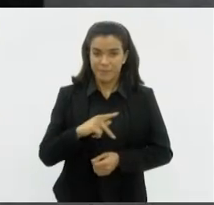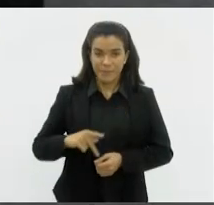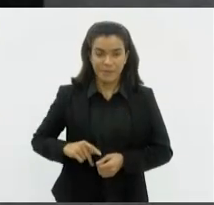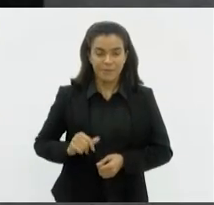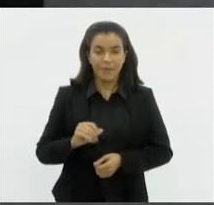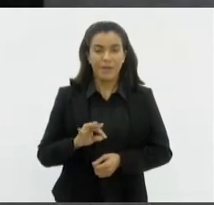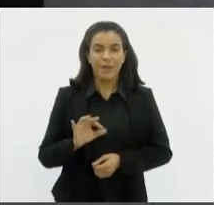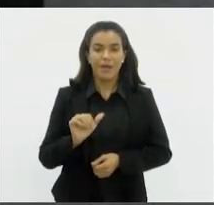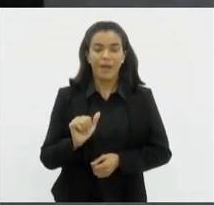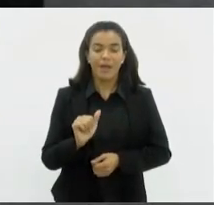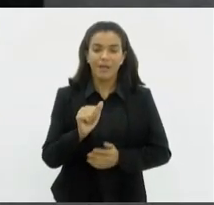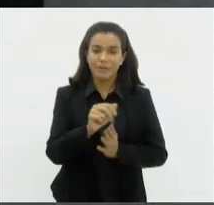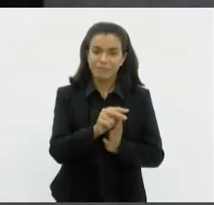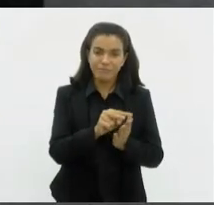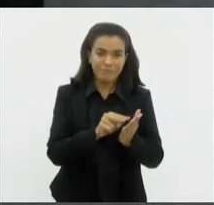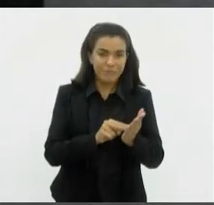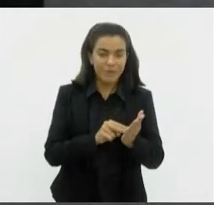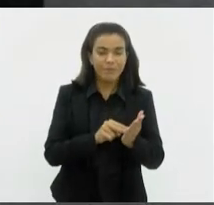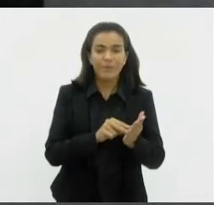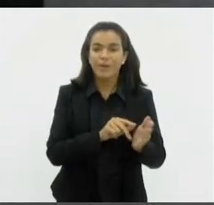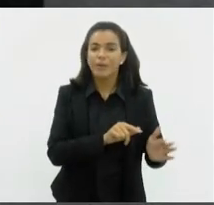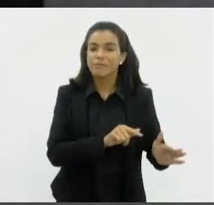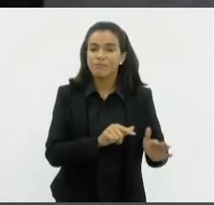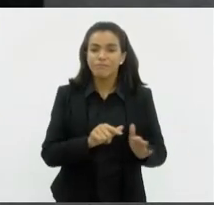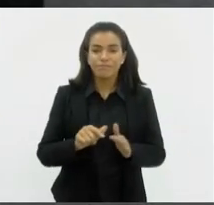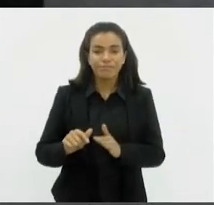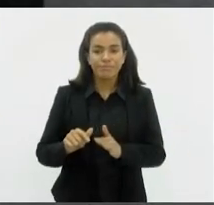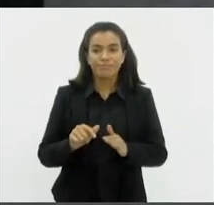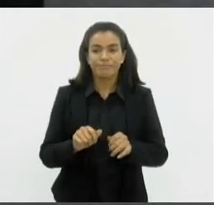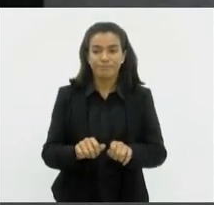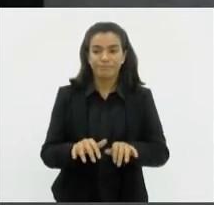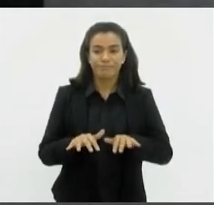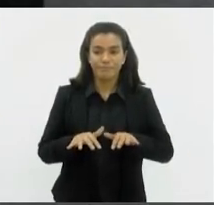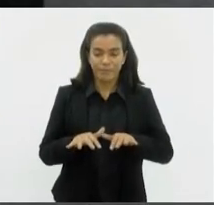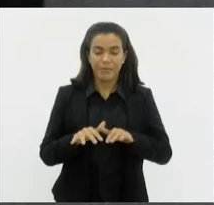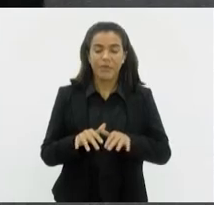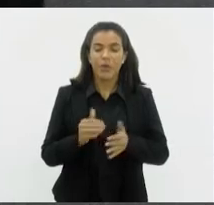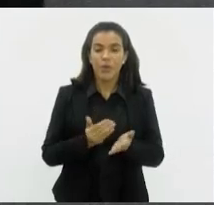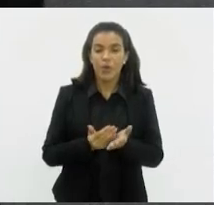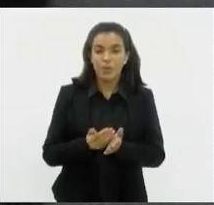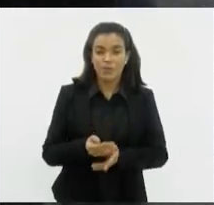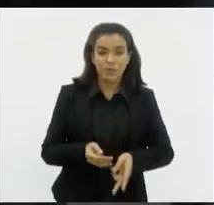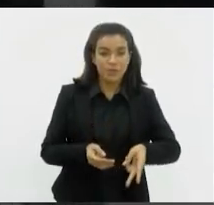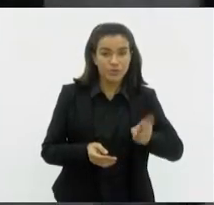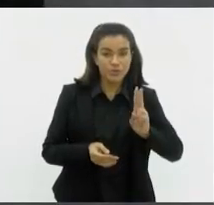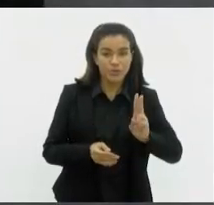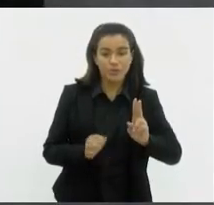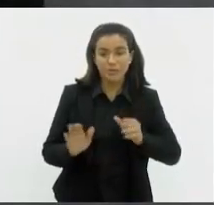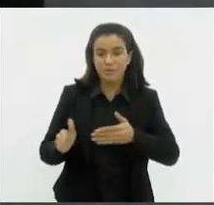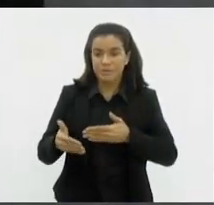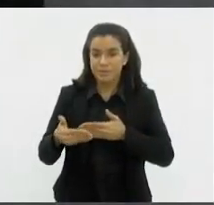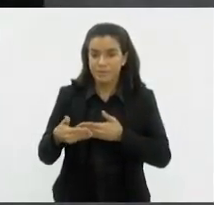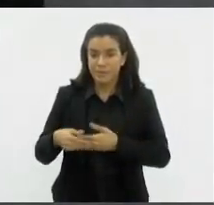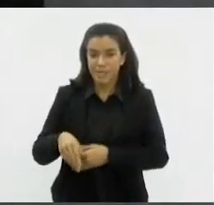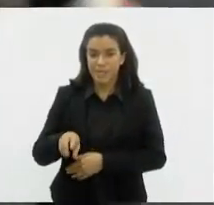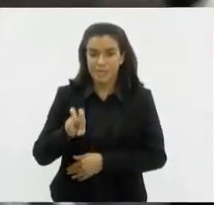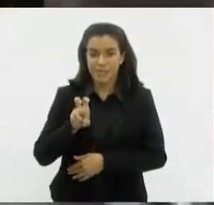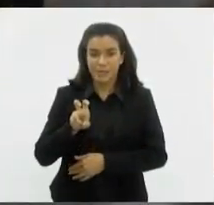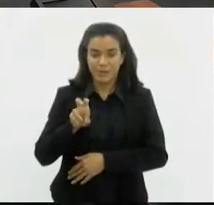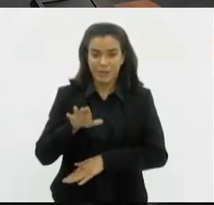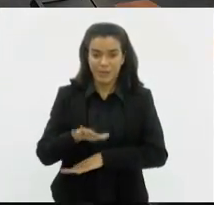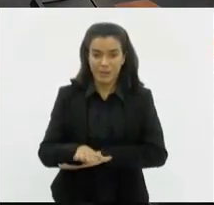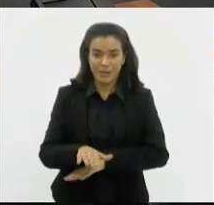ata reflete com exatidão o ocorrido na 20ª sessão ordinária, que, iniciada às 14 horas, foi encerrada às 17 horas.